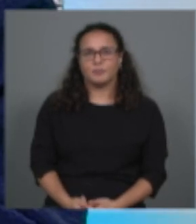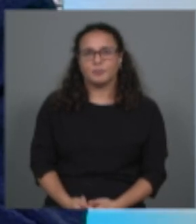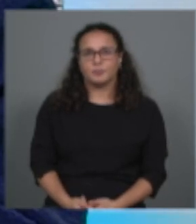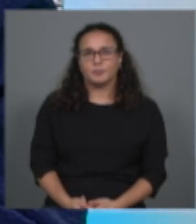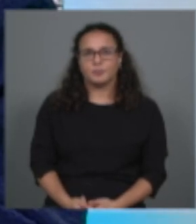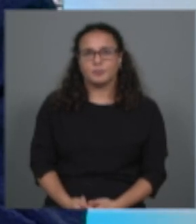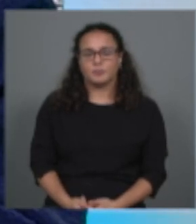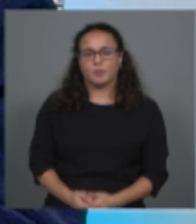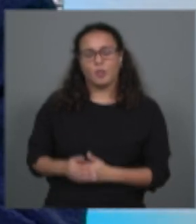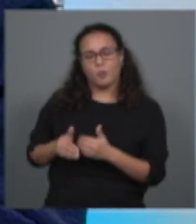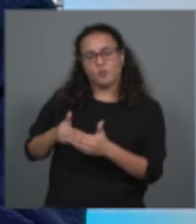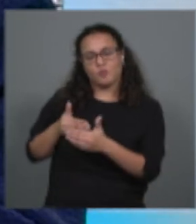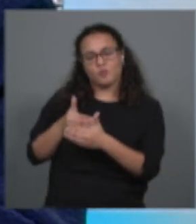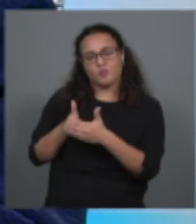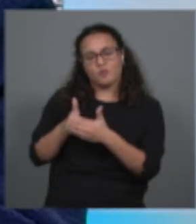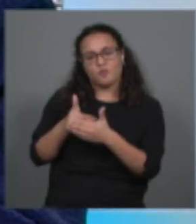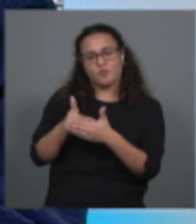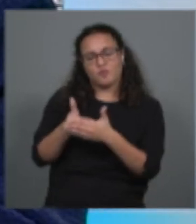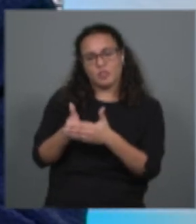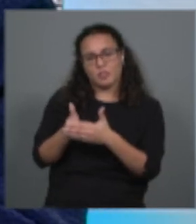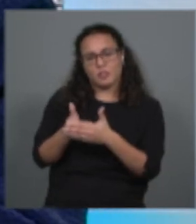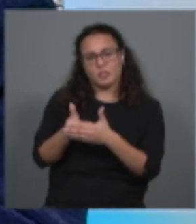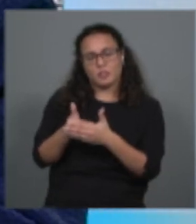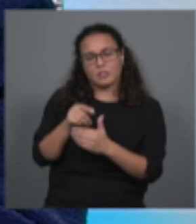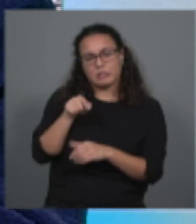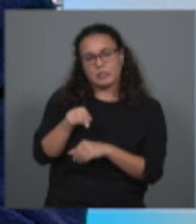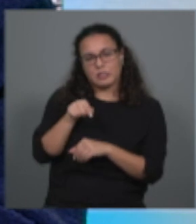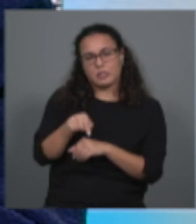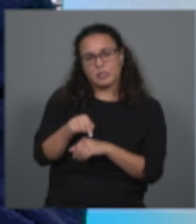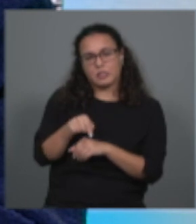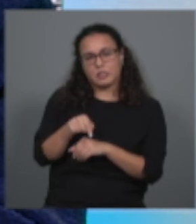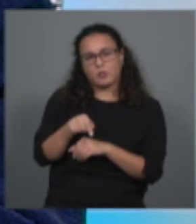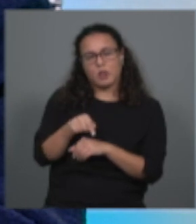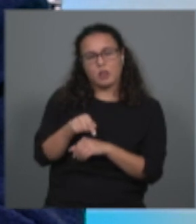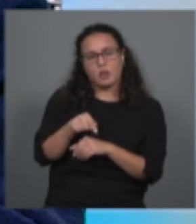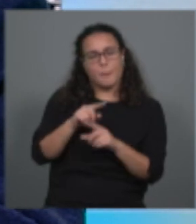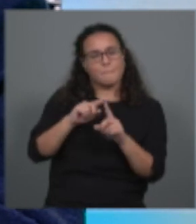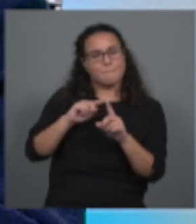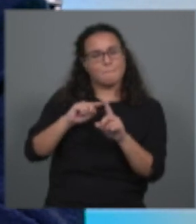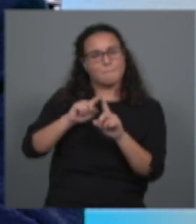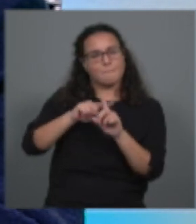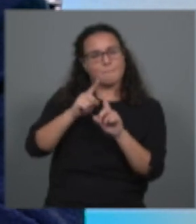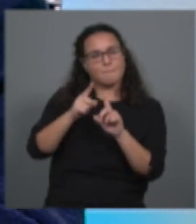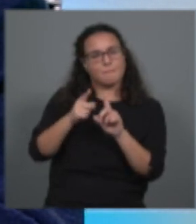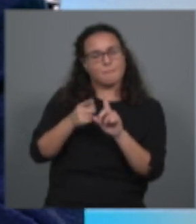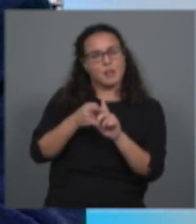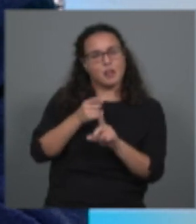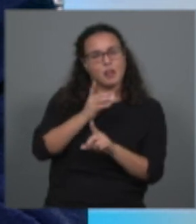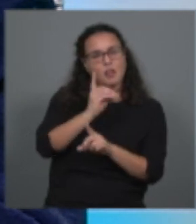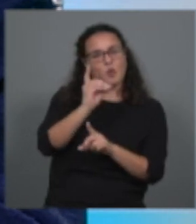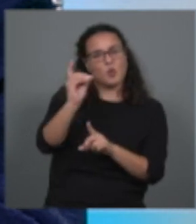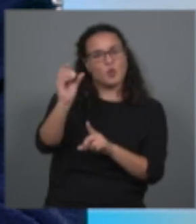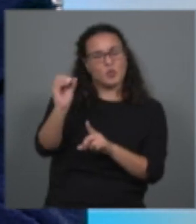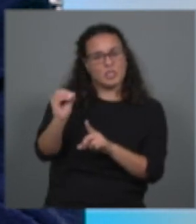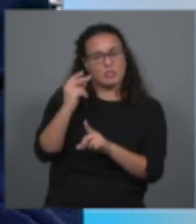Este processo dá-se porque ele quase durante 60 anos andou a pedir para entrar. Por